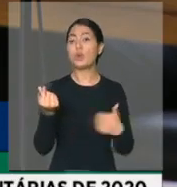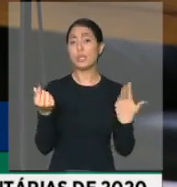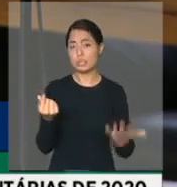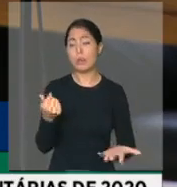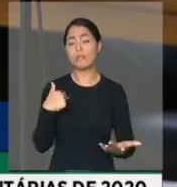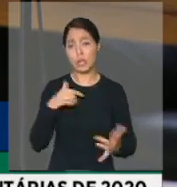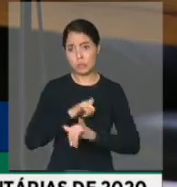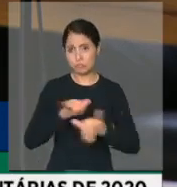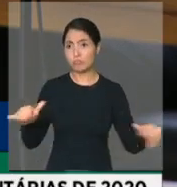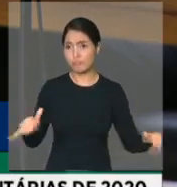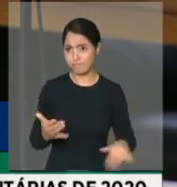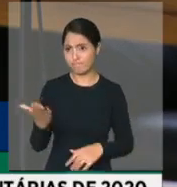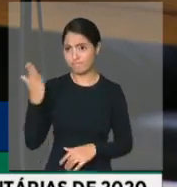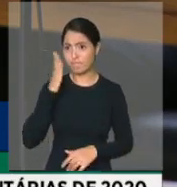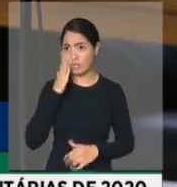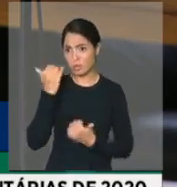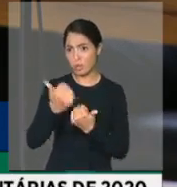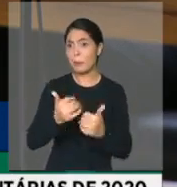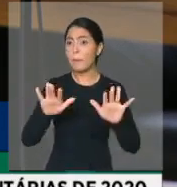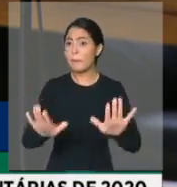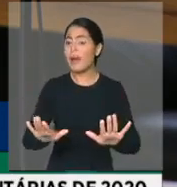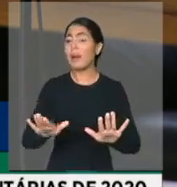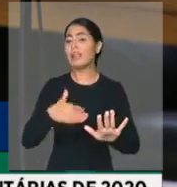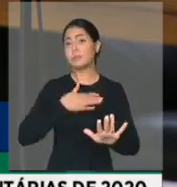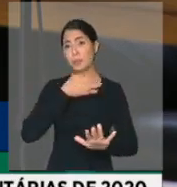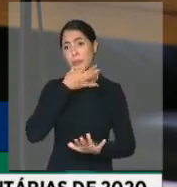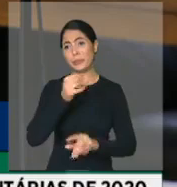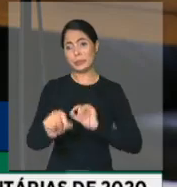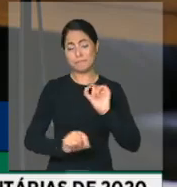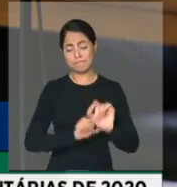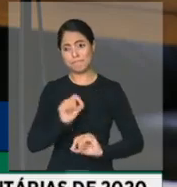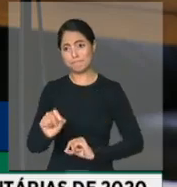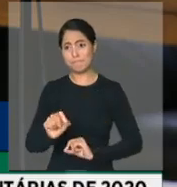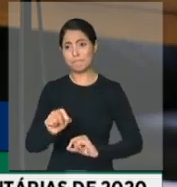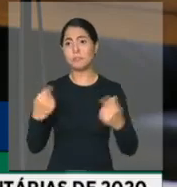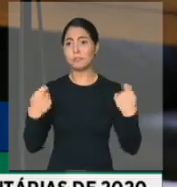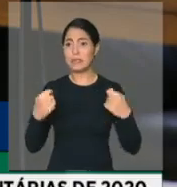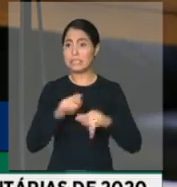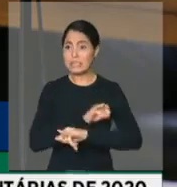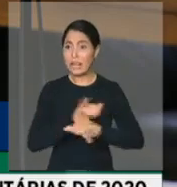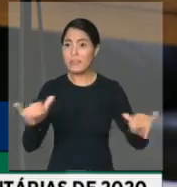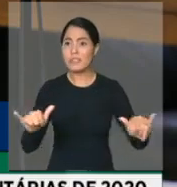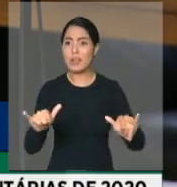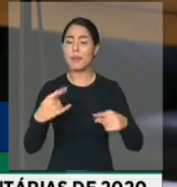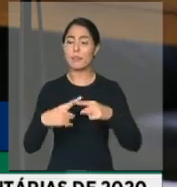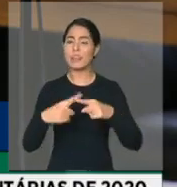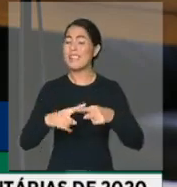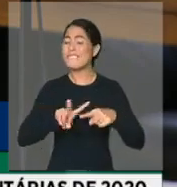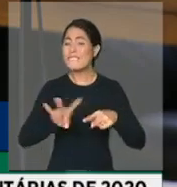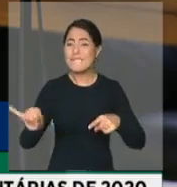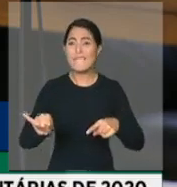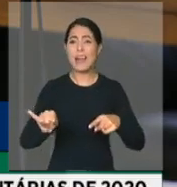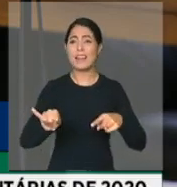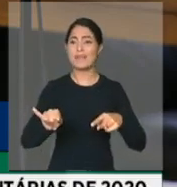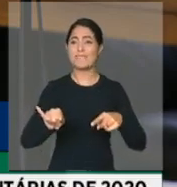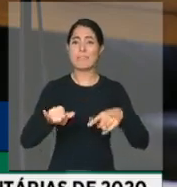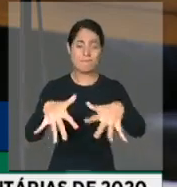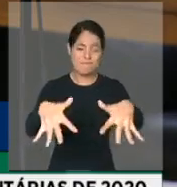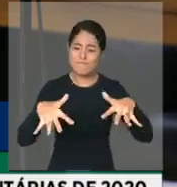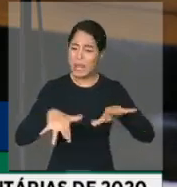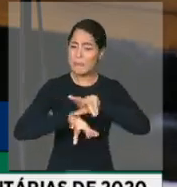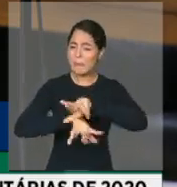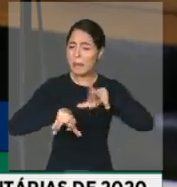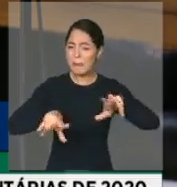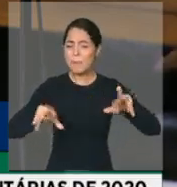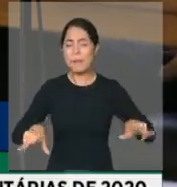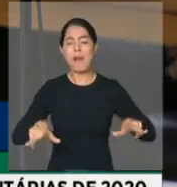deixar registrado isso, mas acho que é importante fazer esse registro, porque nós teremos muitas sessões diferentes nesse momento,